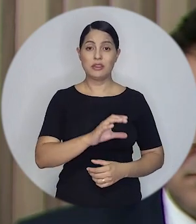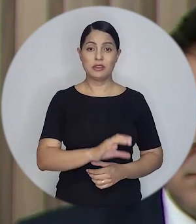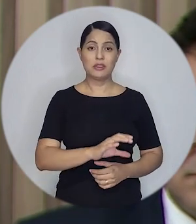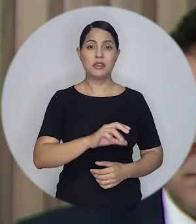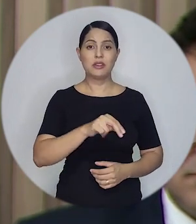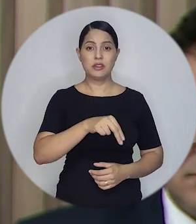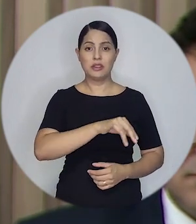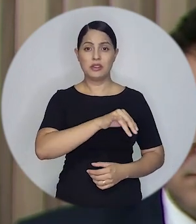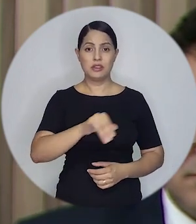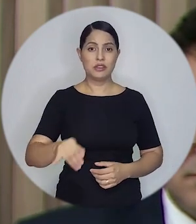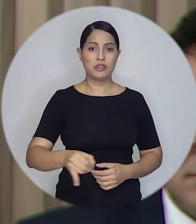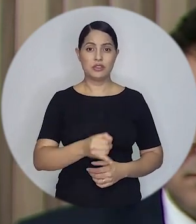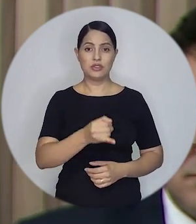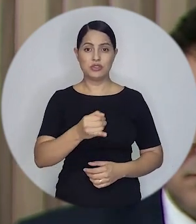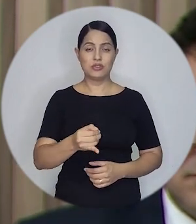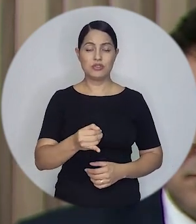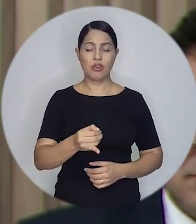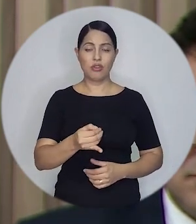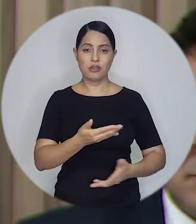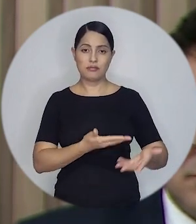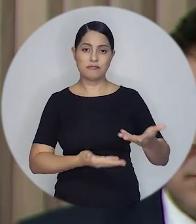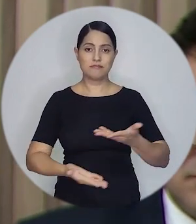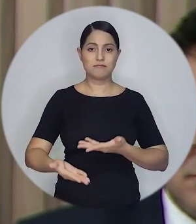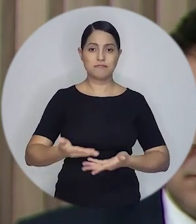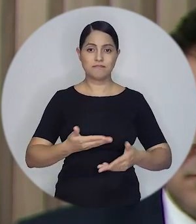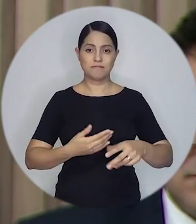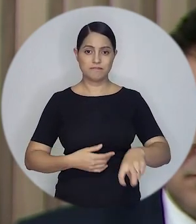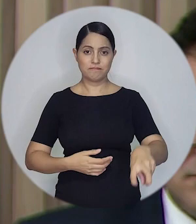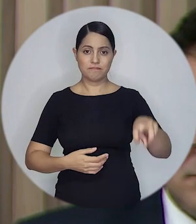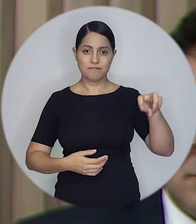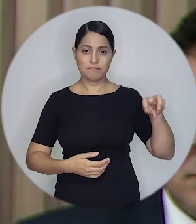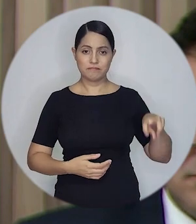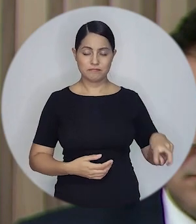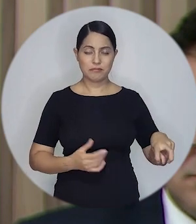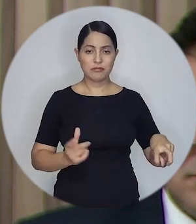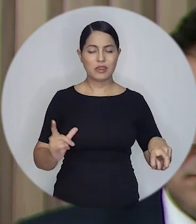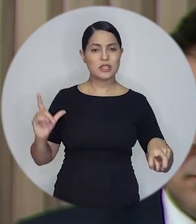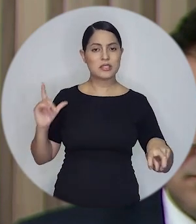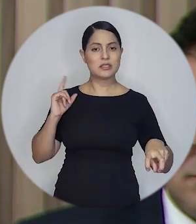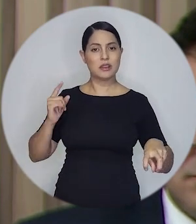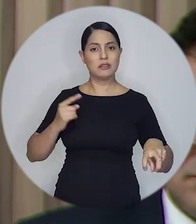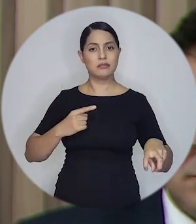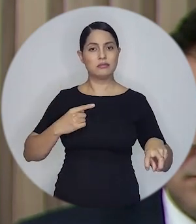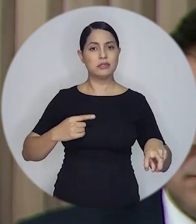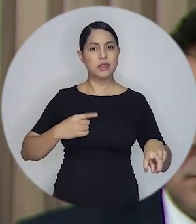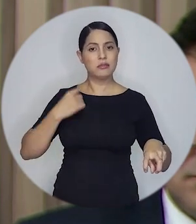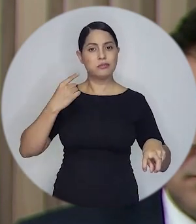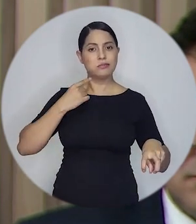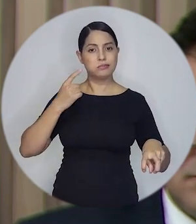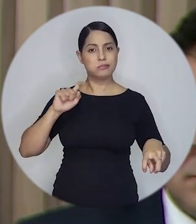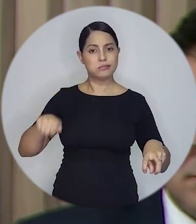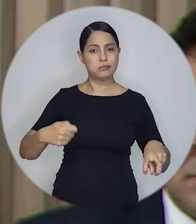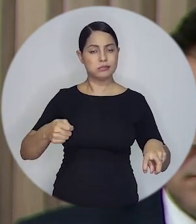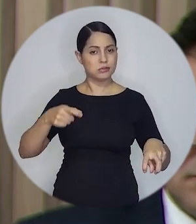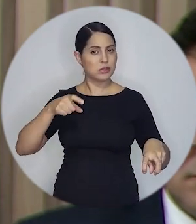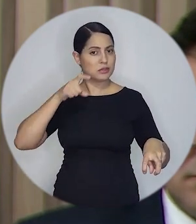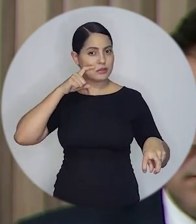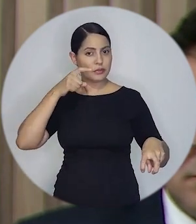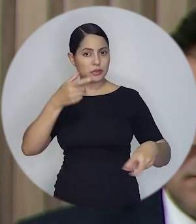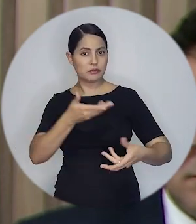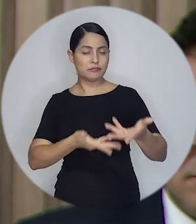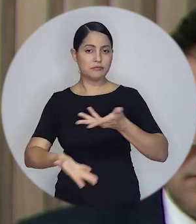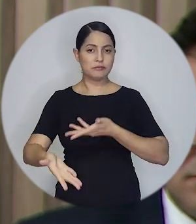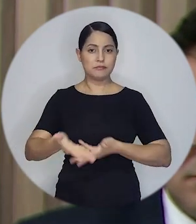diálogo com o presidente Beto Simonetti e a sua diretoria. Na oportunidade, recebeu das mãos do nosso